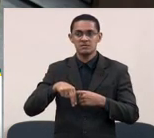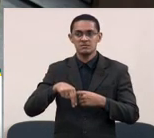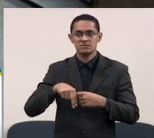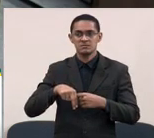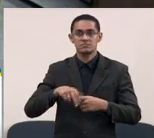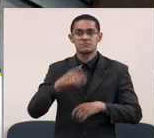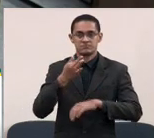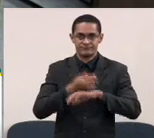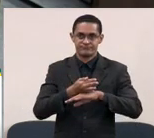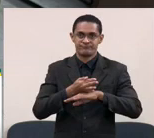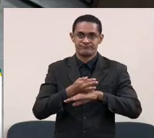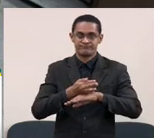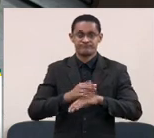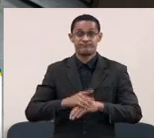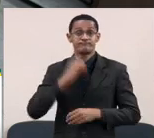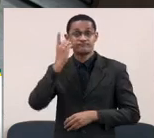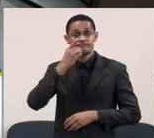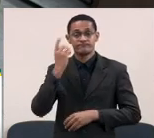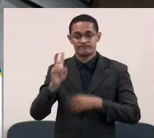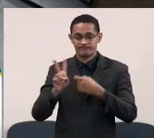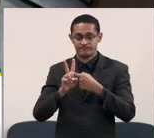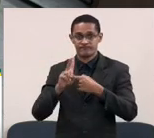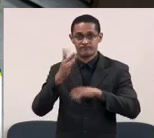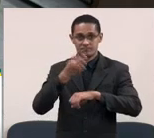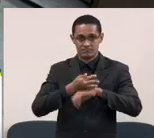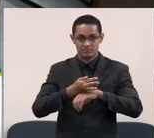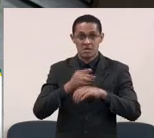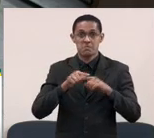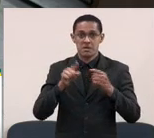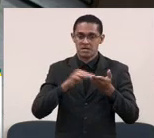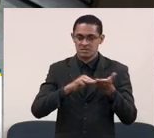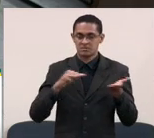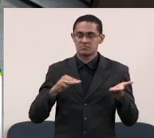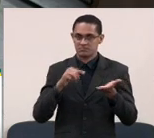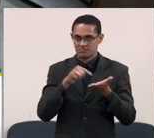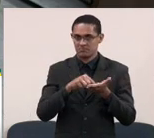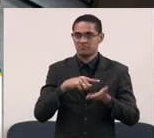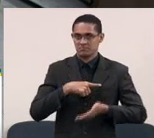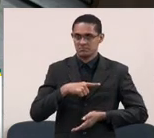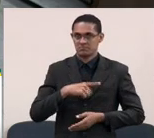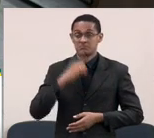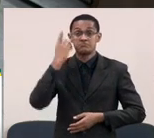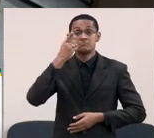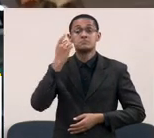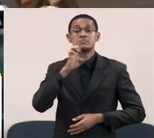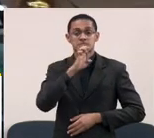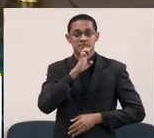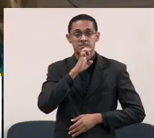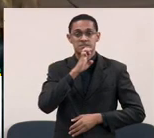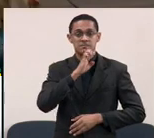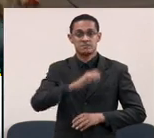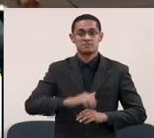Ausente. Deputado Dr. Vitor. Ausência justificada. Deputada Edna Alzer.